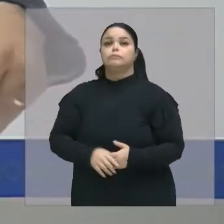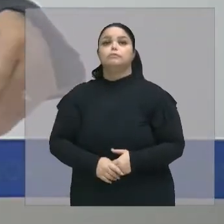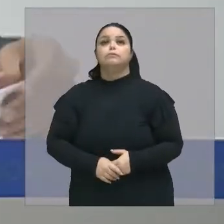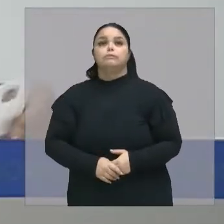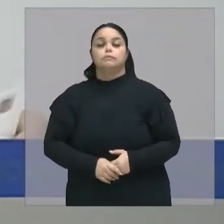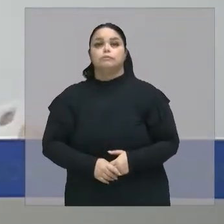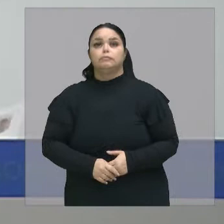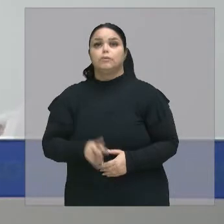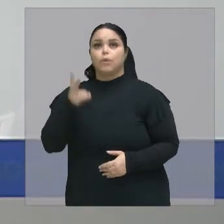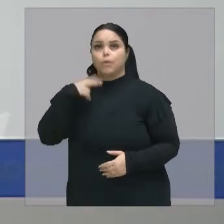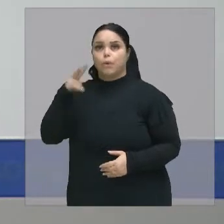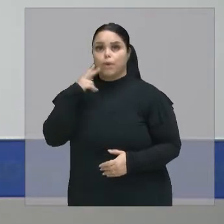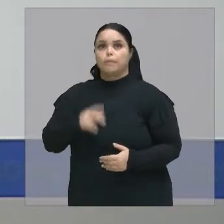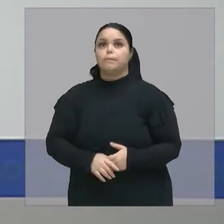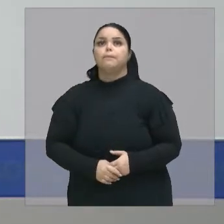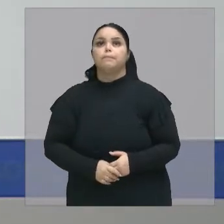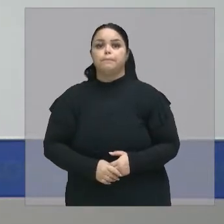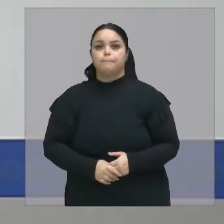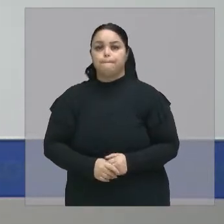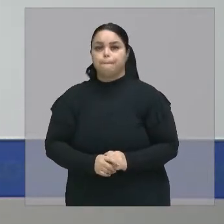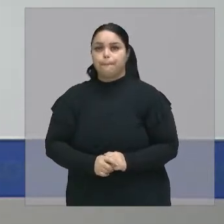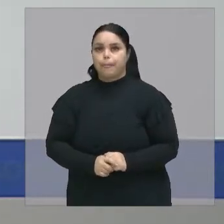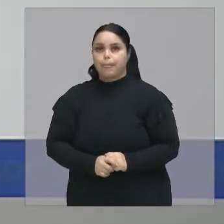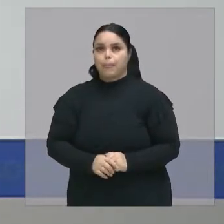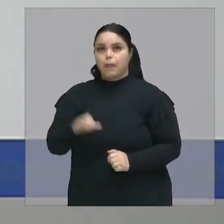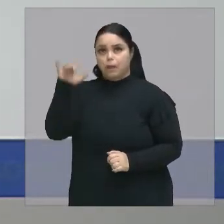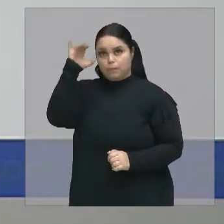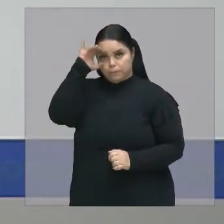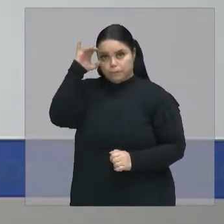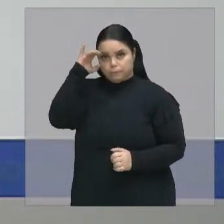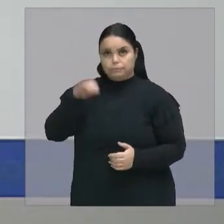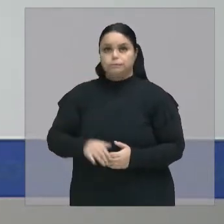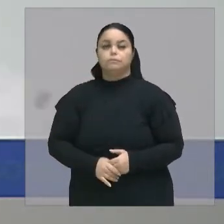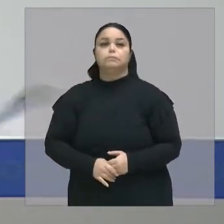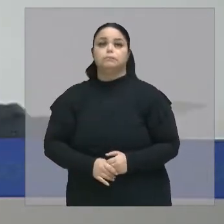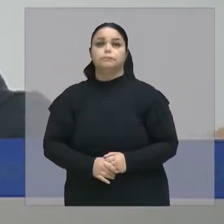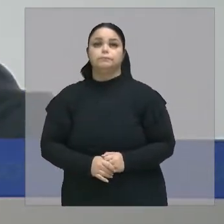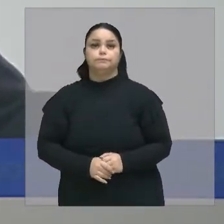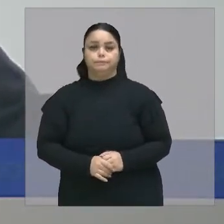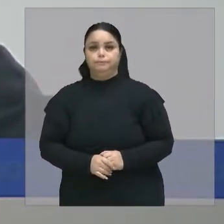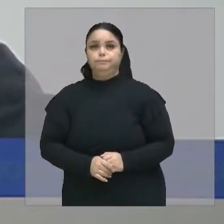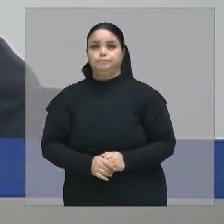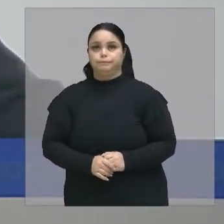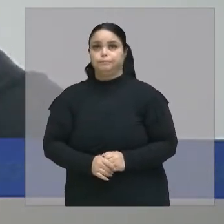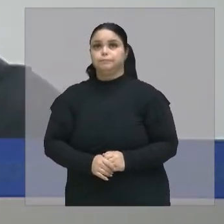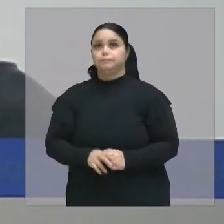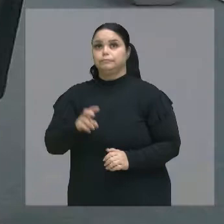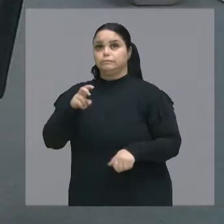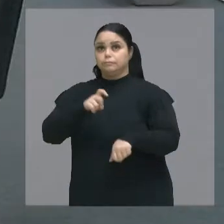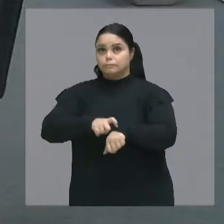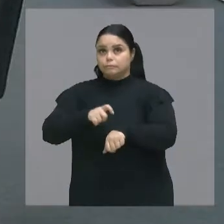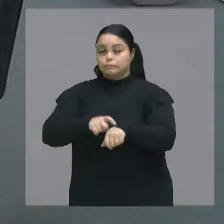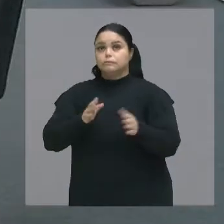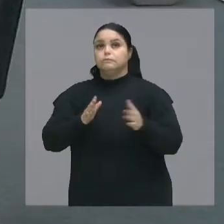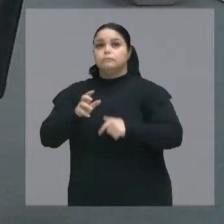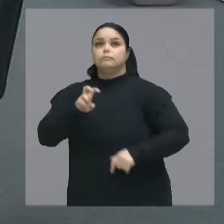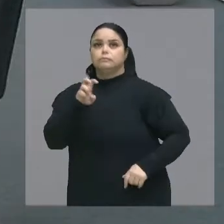Próximo, a vereadora agora, a vereadora Dulce Rita, com tempo de 5 minutos.